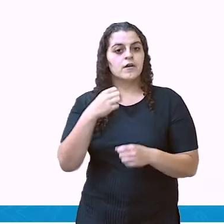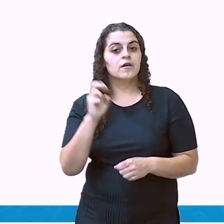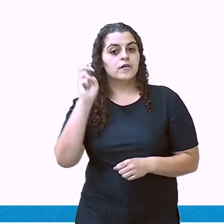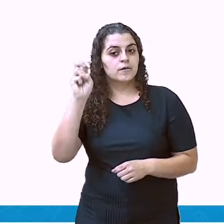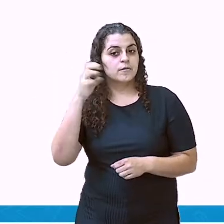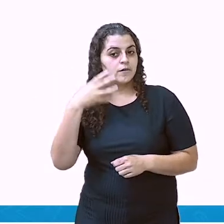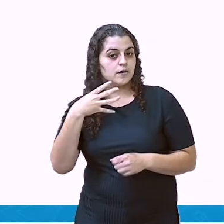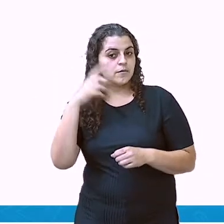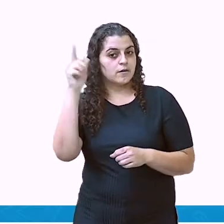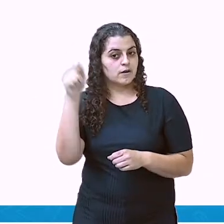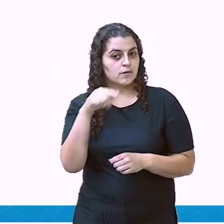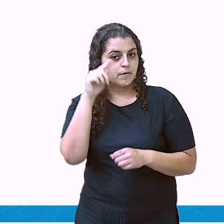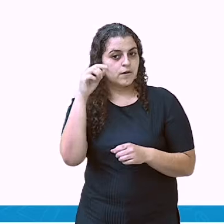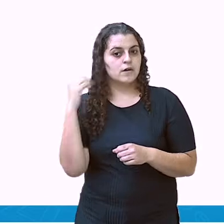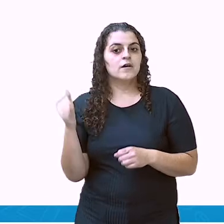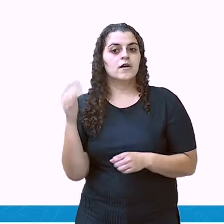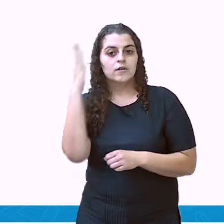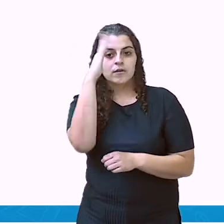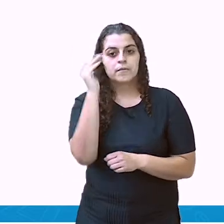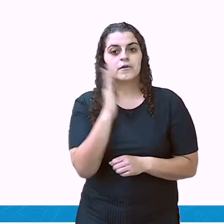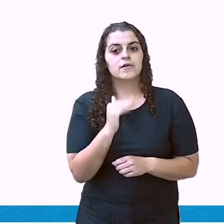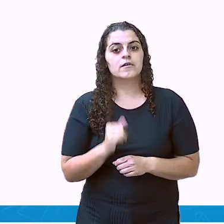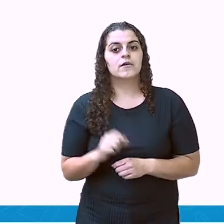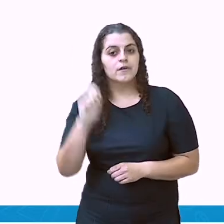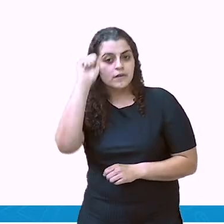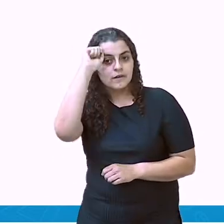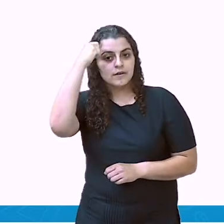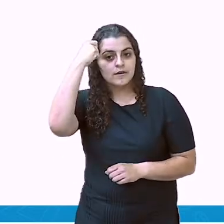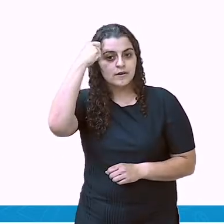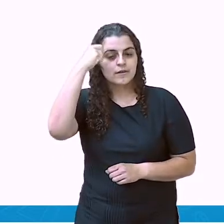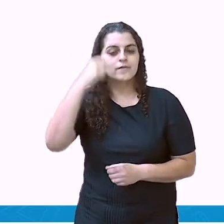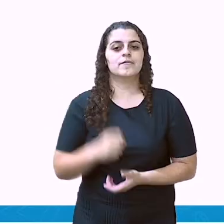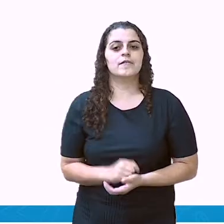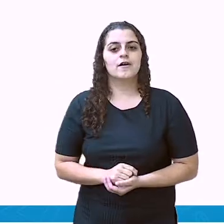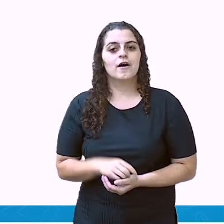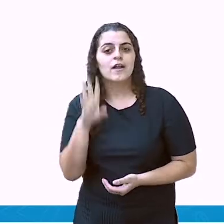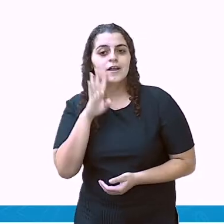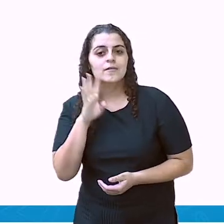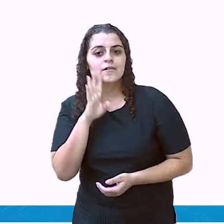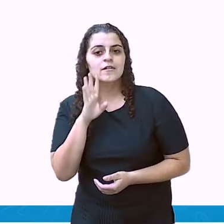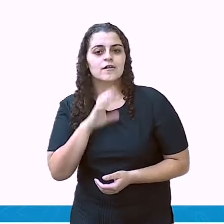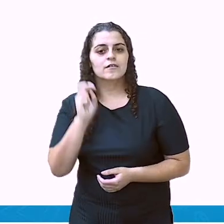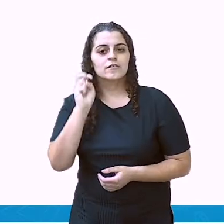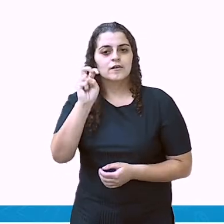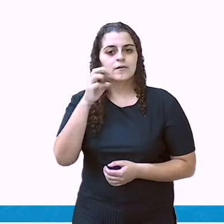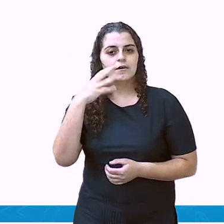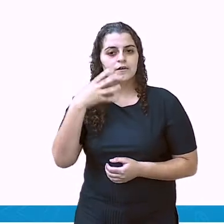da população brasileira é o que, gente? Negra.